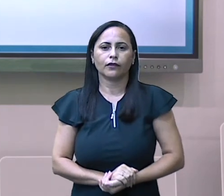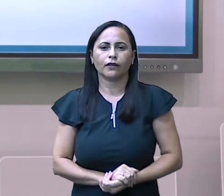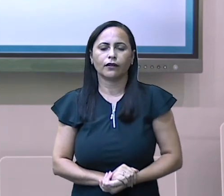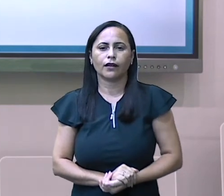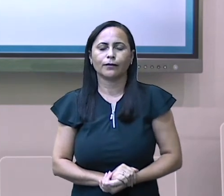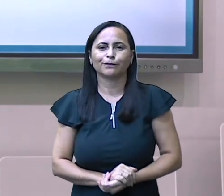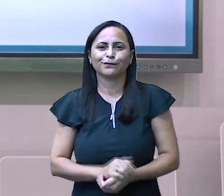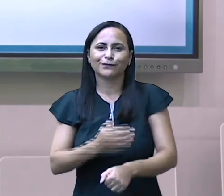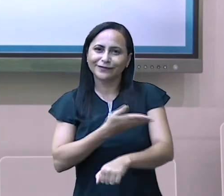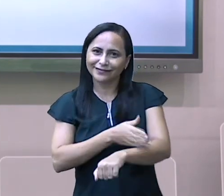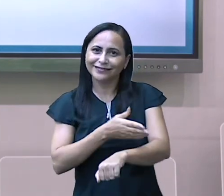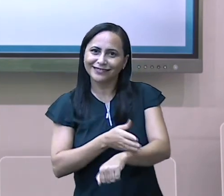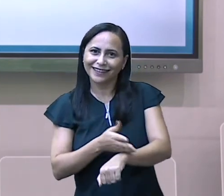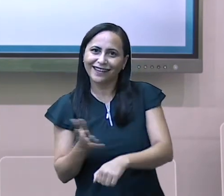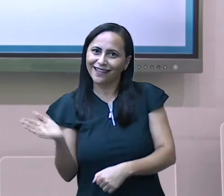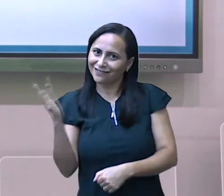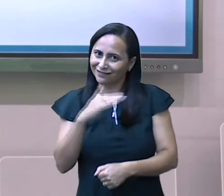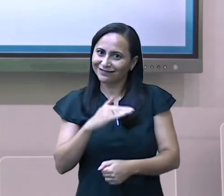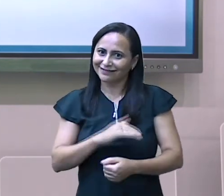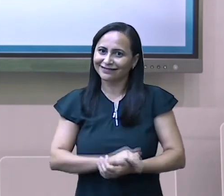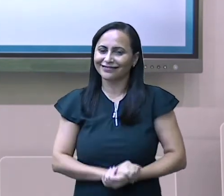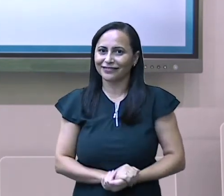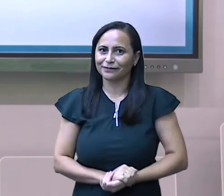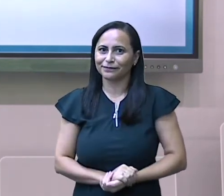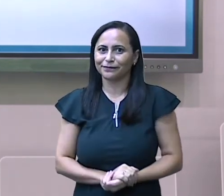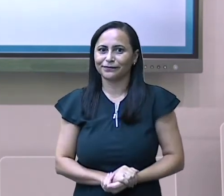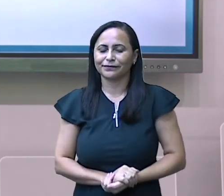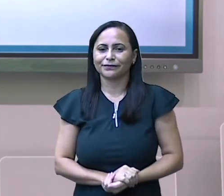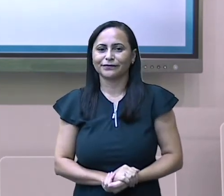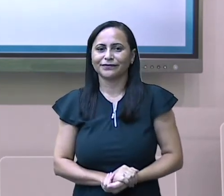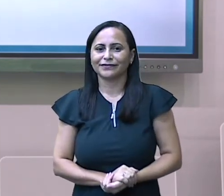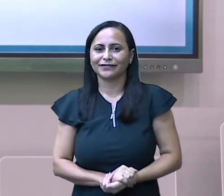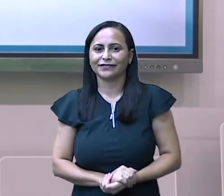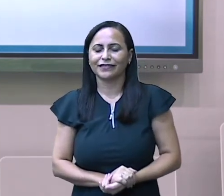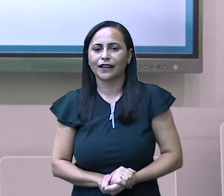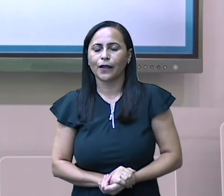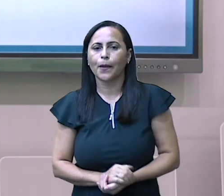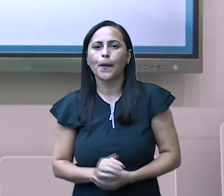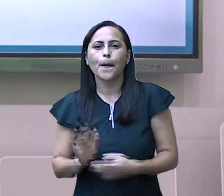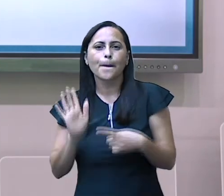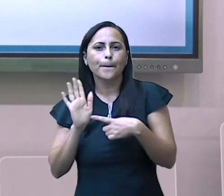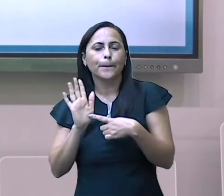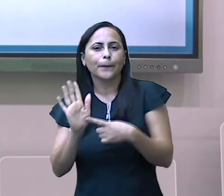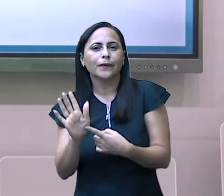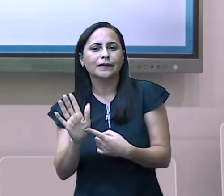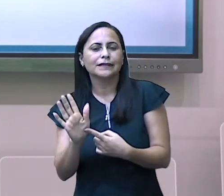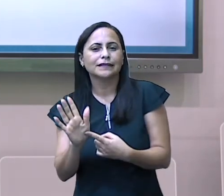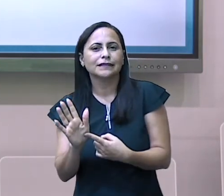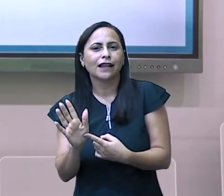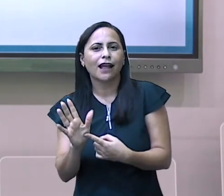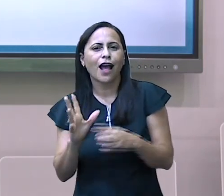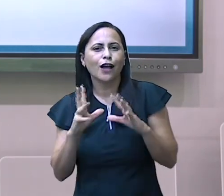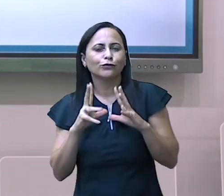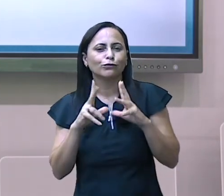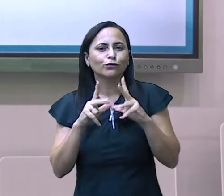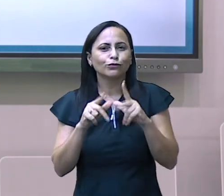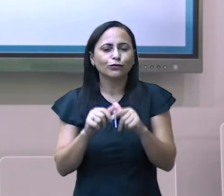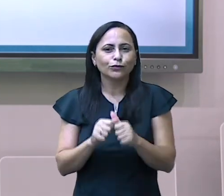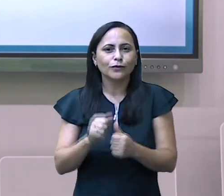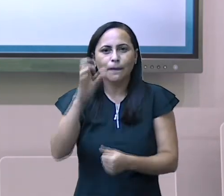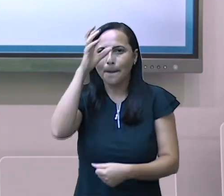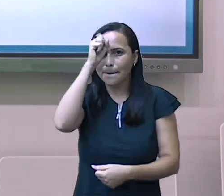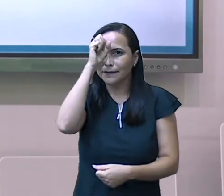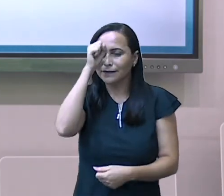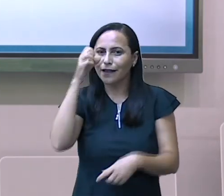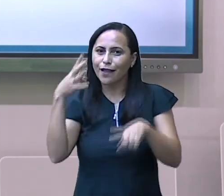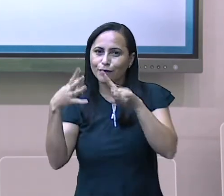Vamos praticar para saber se vocês entenderam? Vamos falar um pouquinho sobre esses tipos de solos, mas